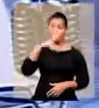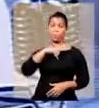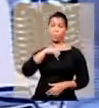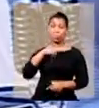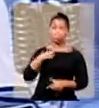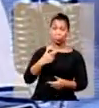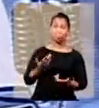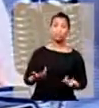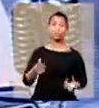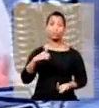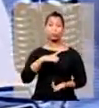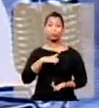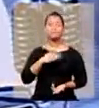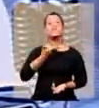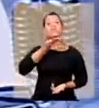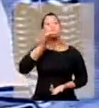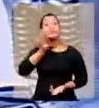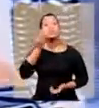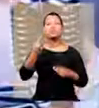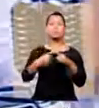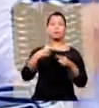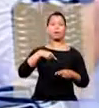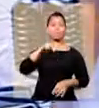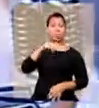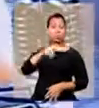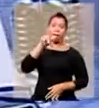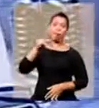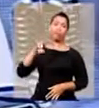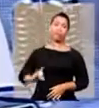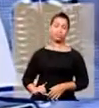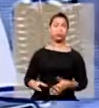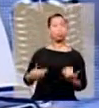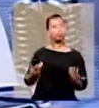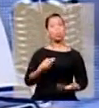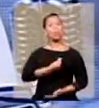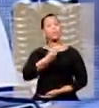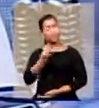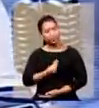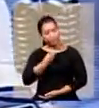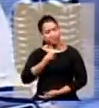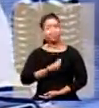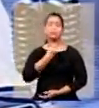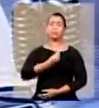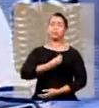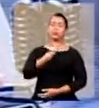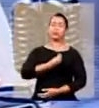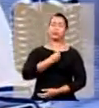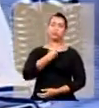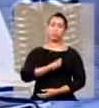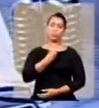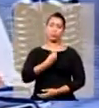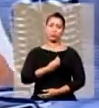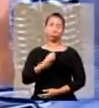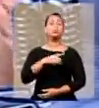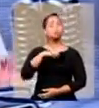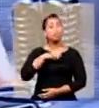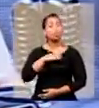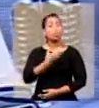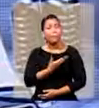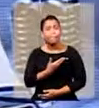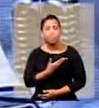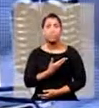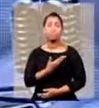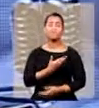eu vivenciei e vivencio e tenho amigos muito próximos. Entendeu? Mas existem pessoas que não